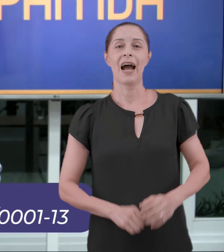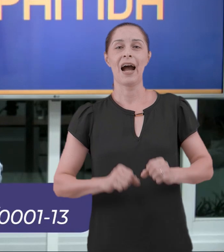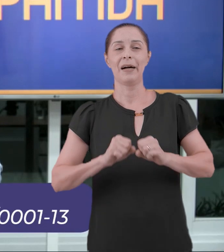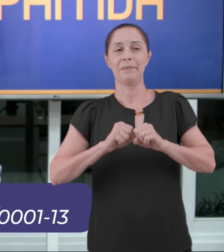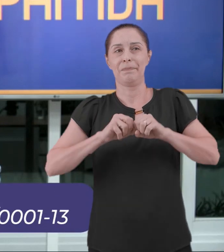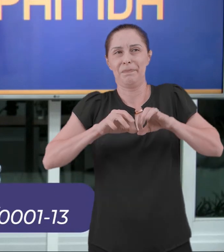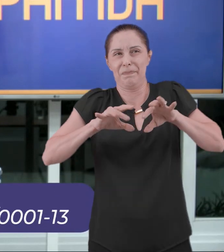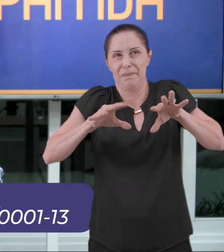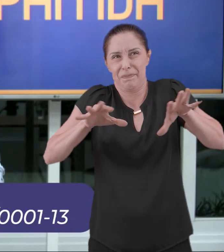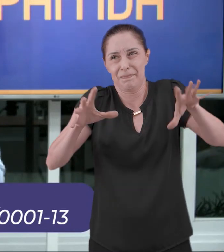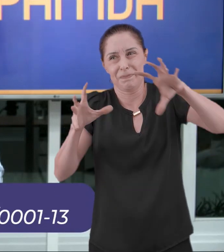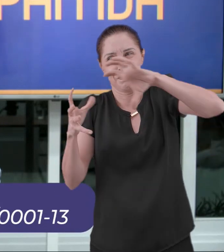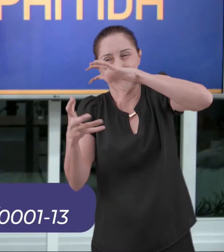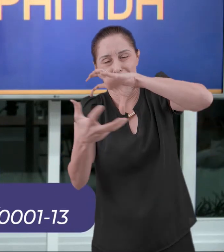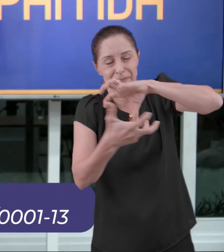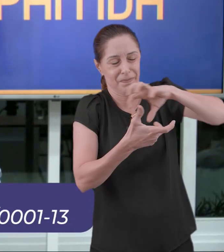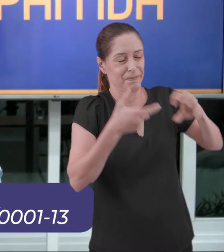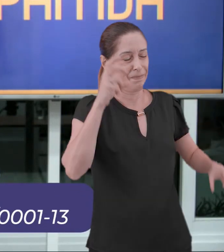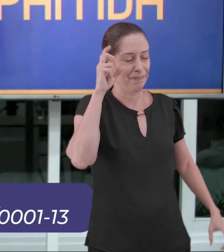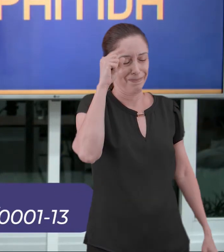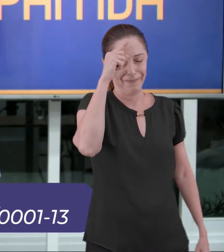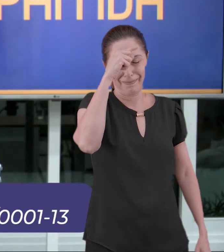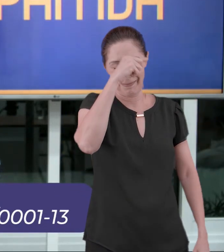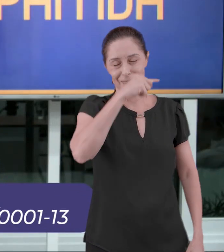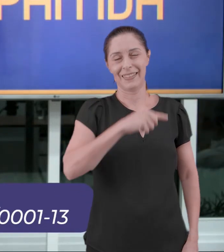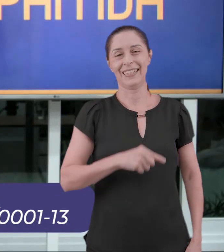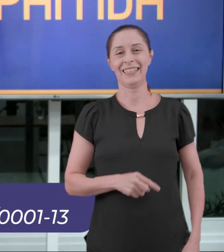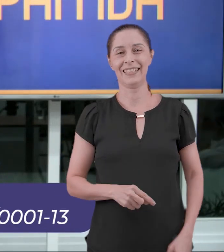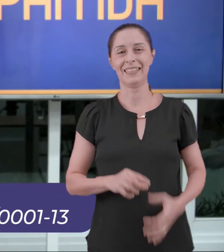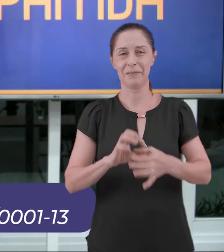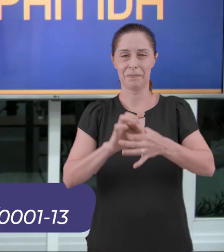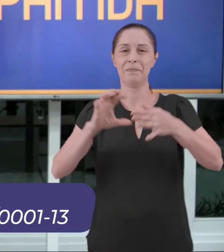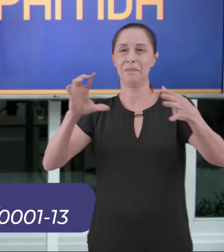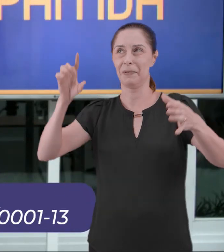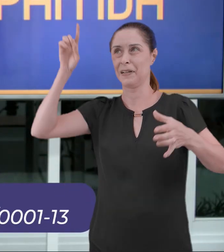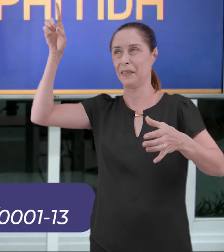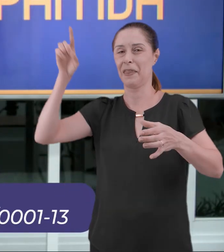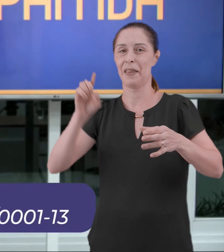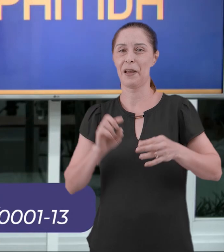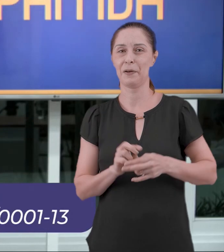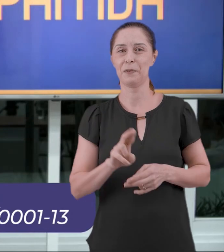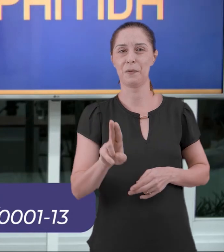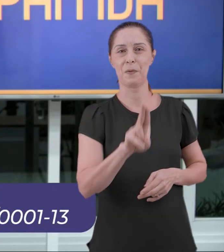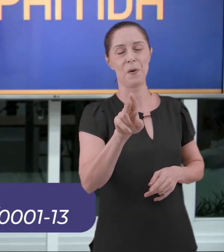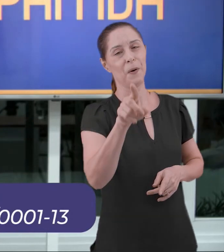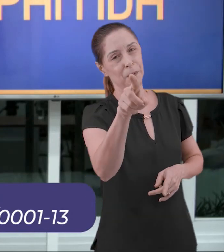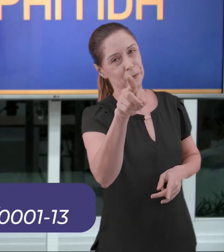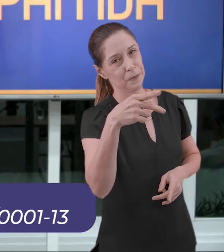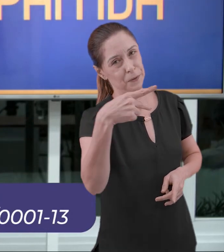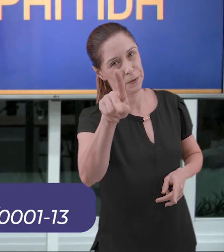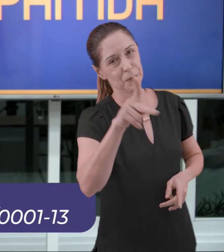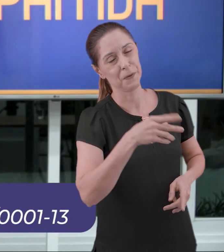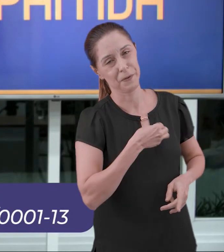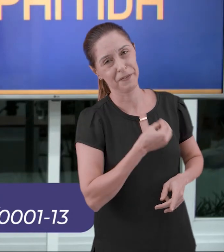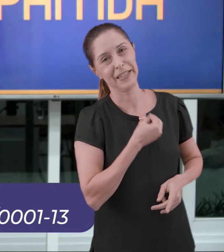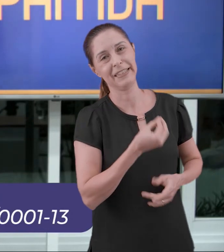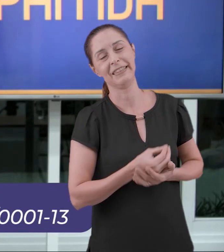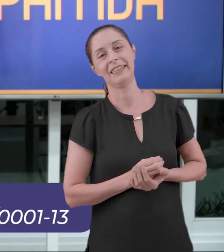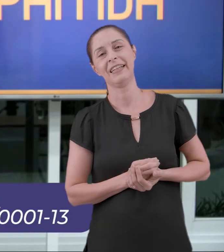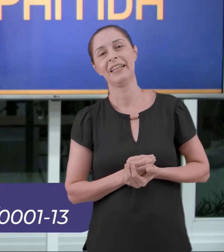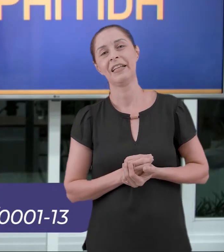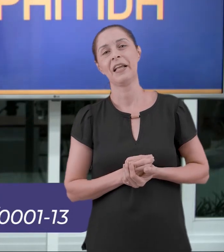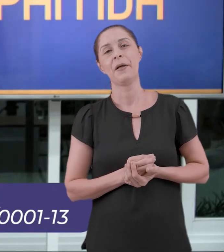pandemia está intensa. Então, deixa Deus te usar, tá bom? A gente fica por aqui hoje, lembrando que amanhã a